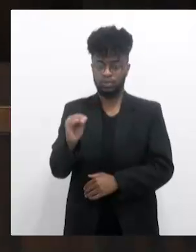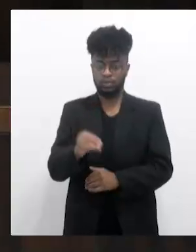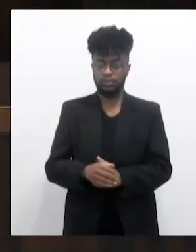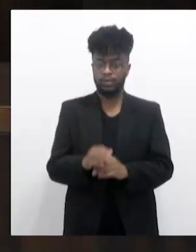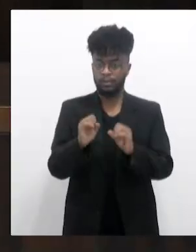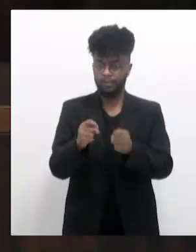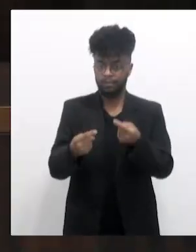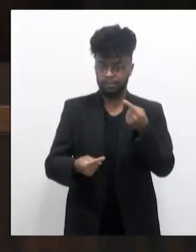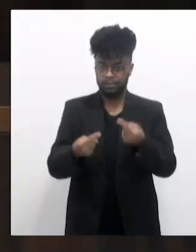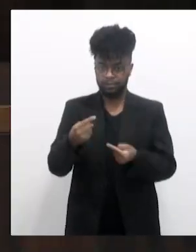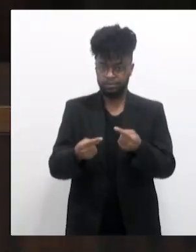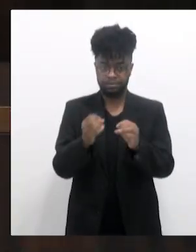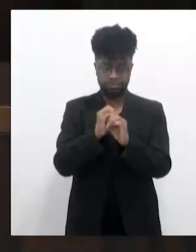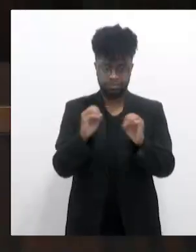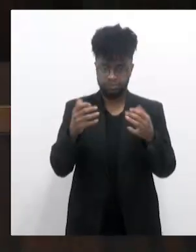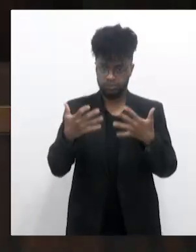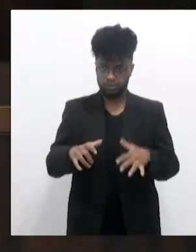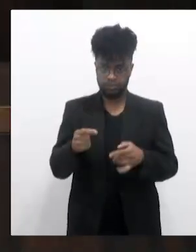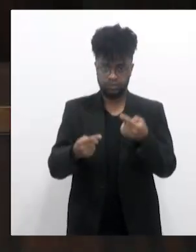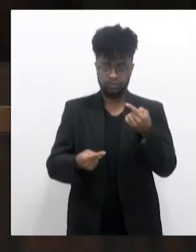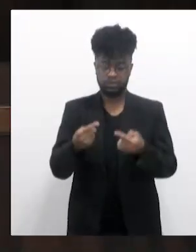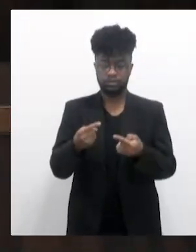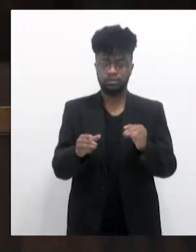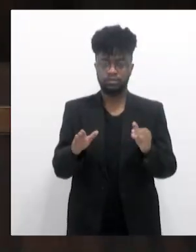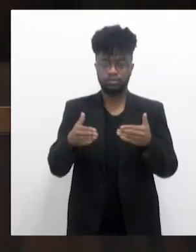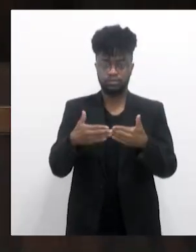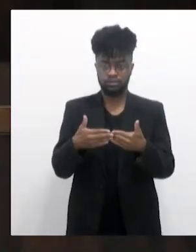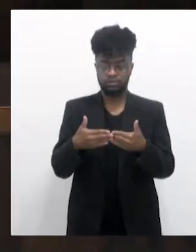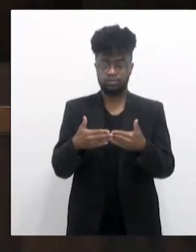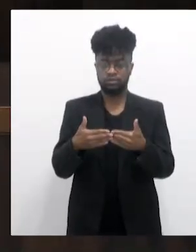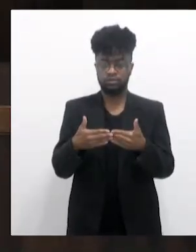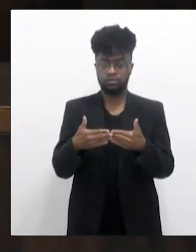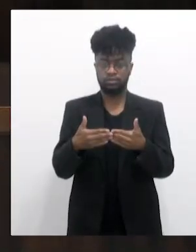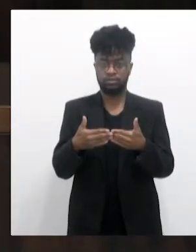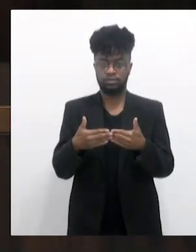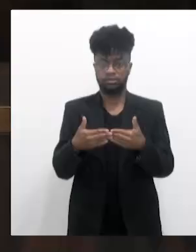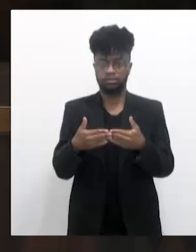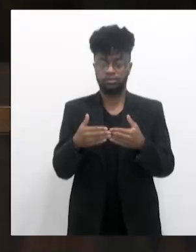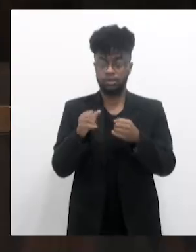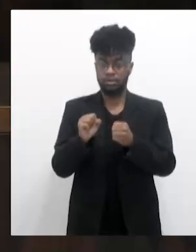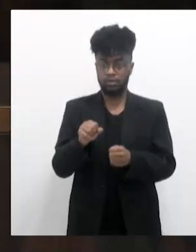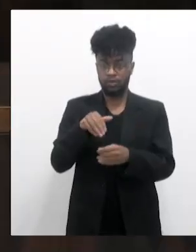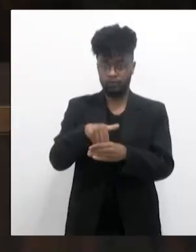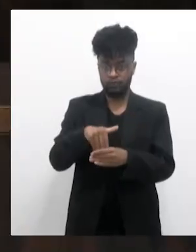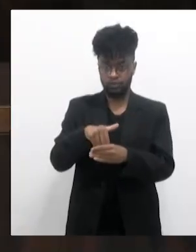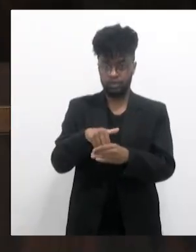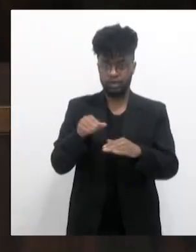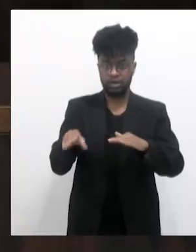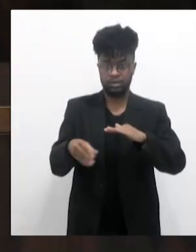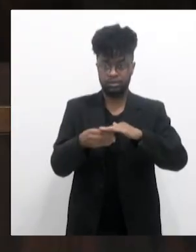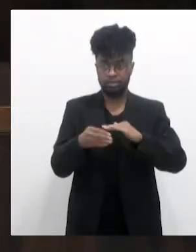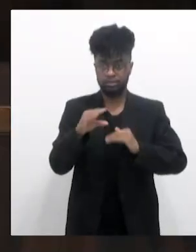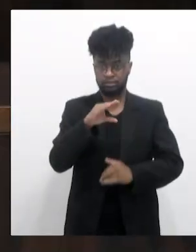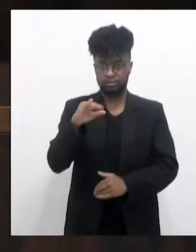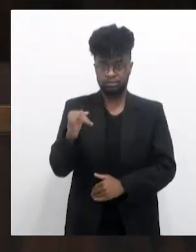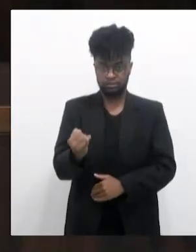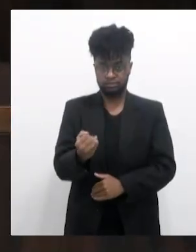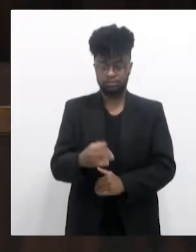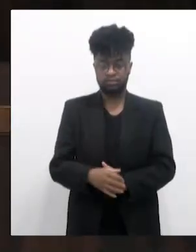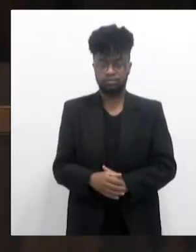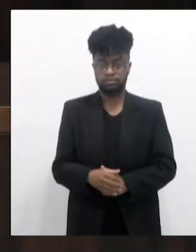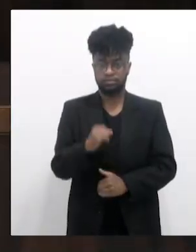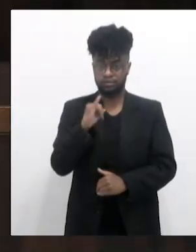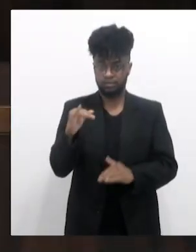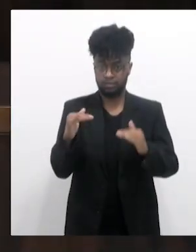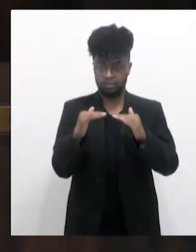Em discussão. Não havendo quem queira discutir, é encerrada a discussão. Em votação, as emendas da CCJ.